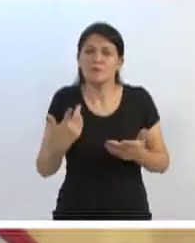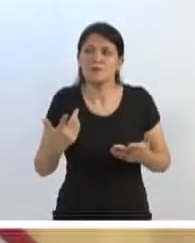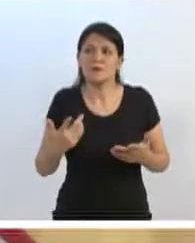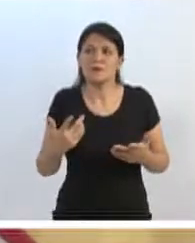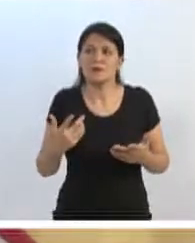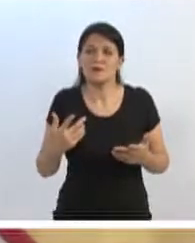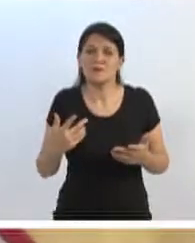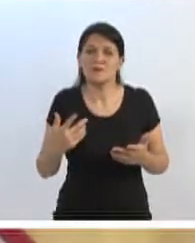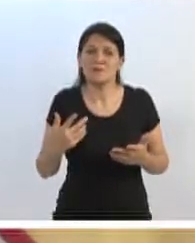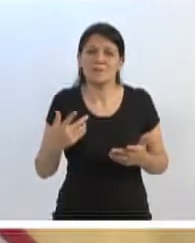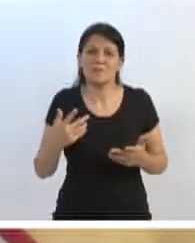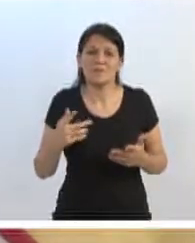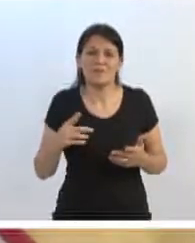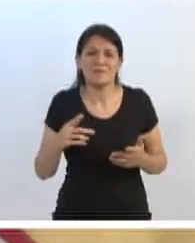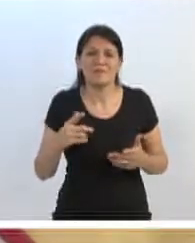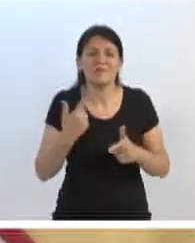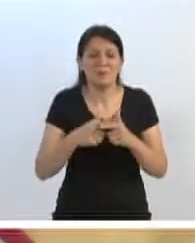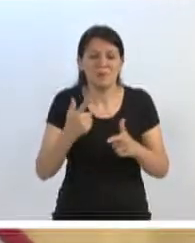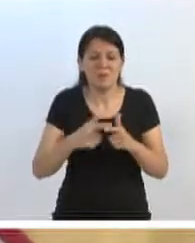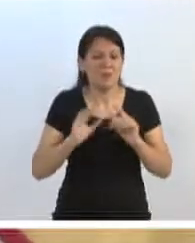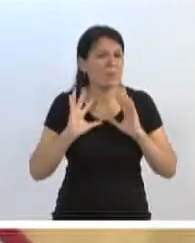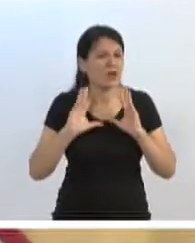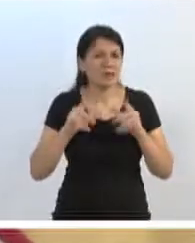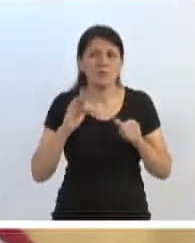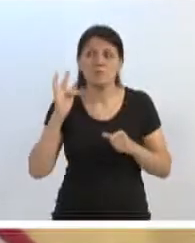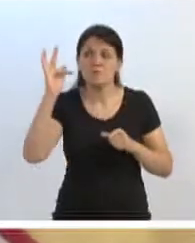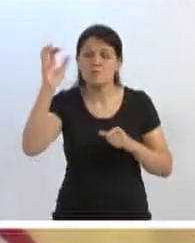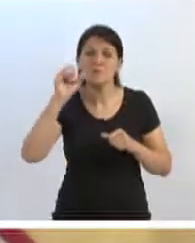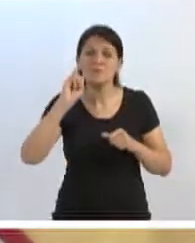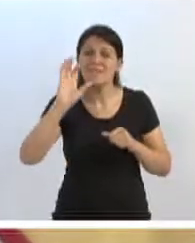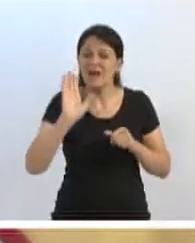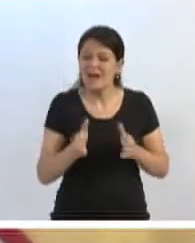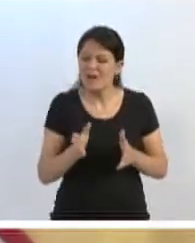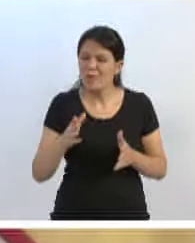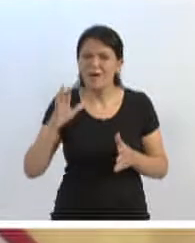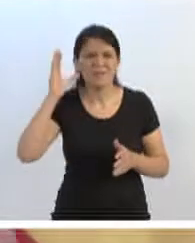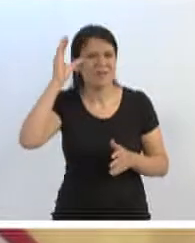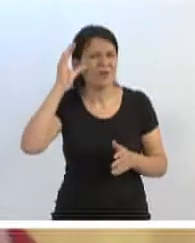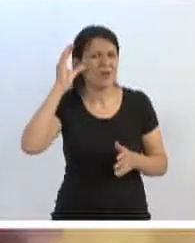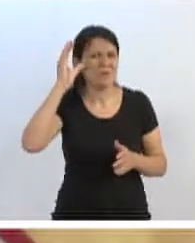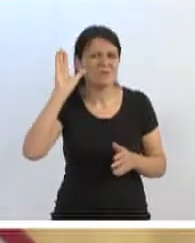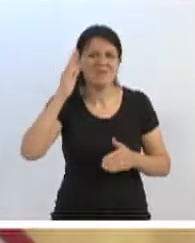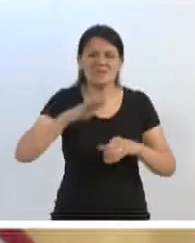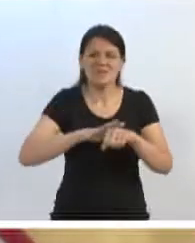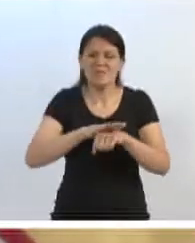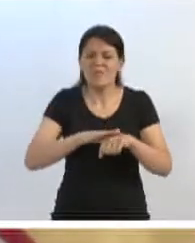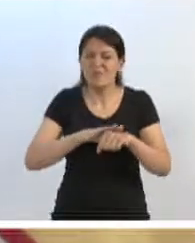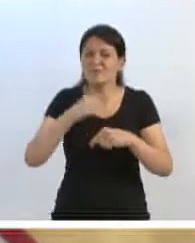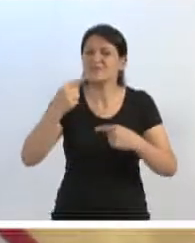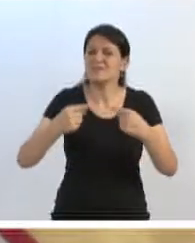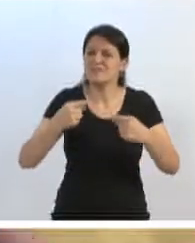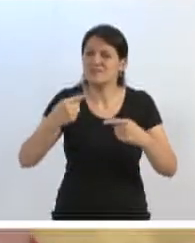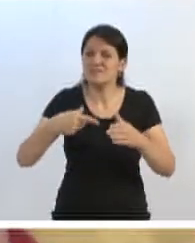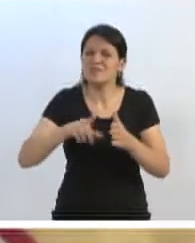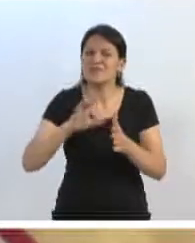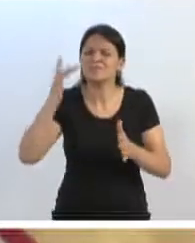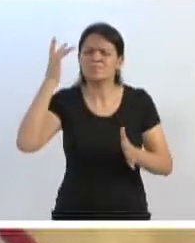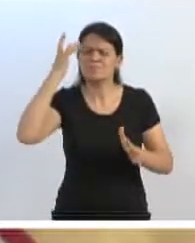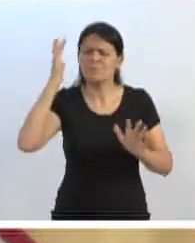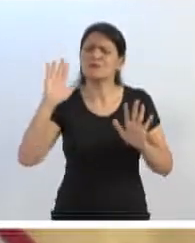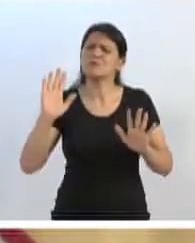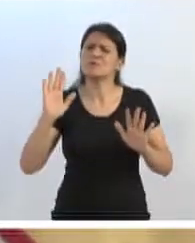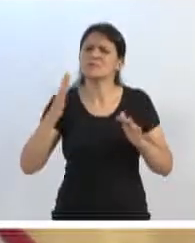prejudicados no futuro se nós não tivermos uma consciência de fazer esse debate também de forma bastante madura com relação